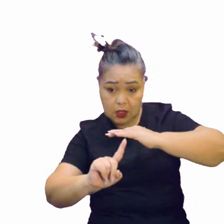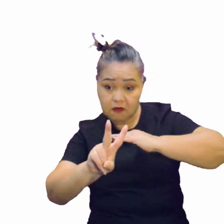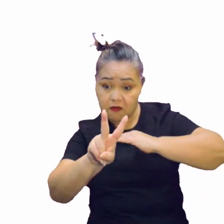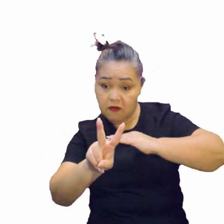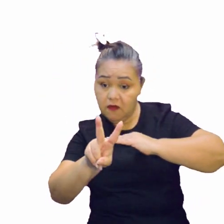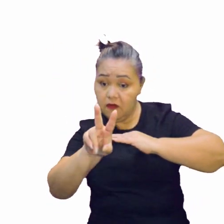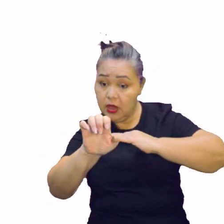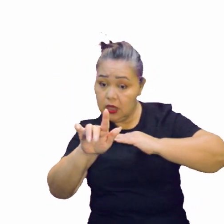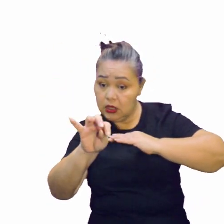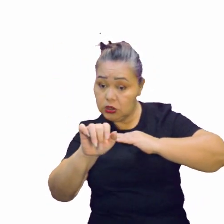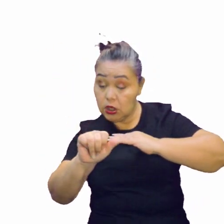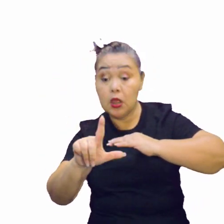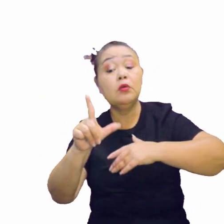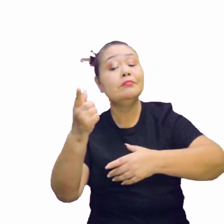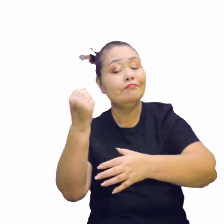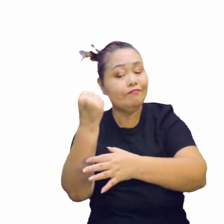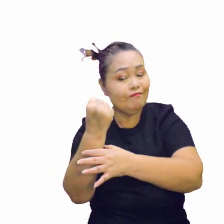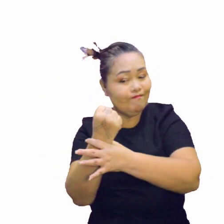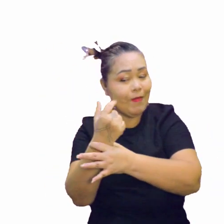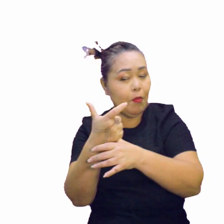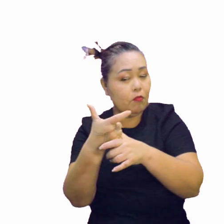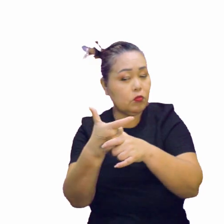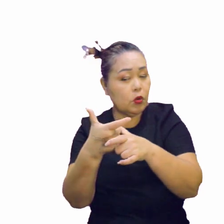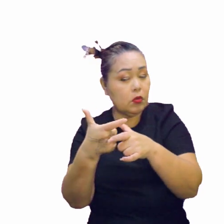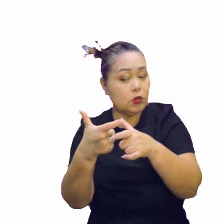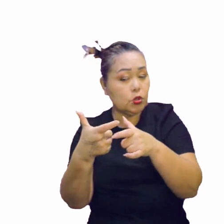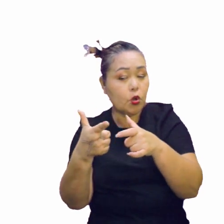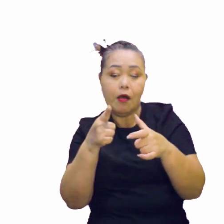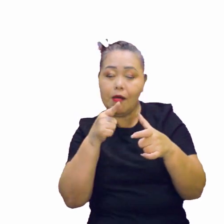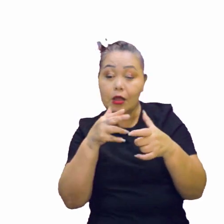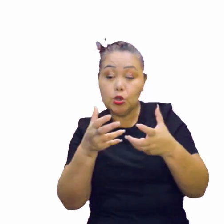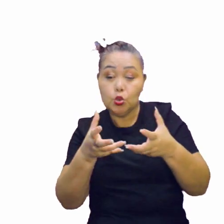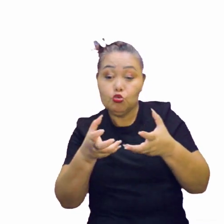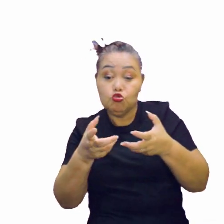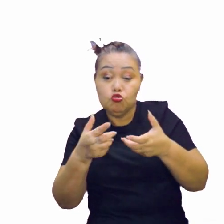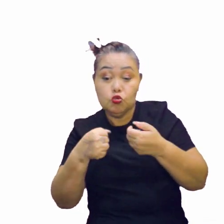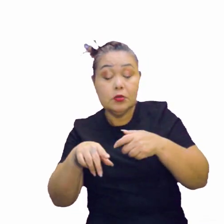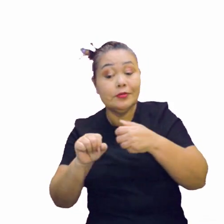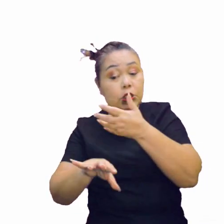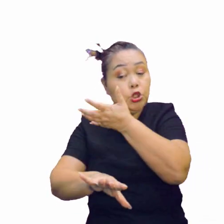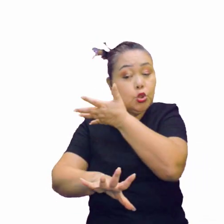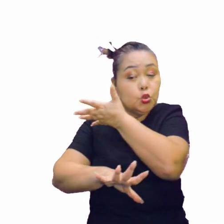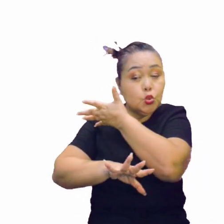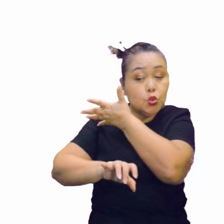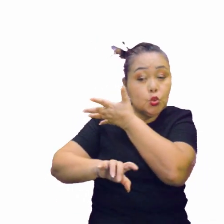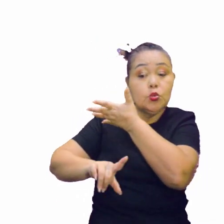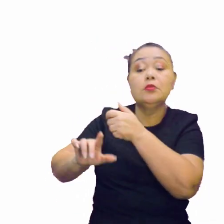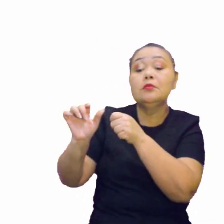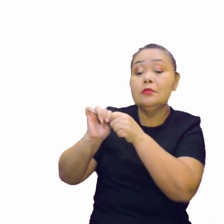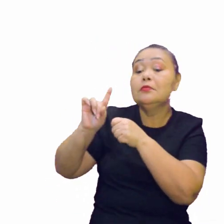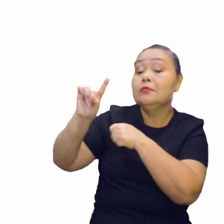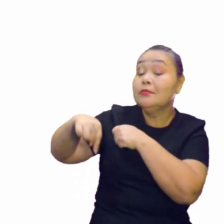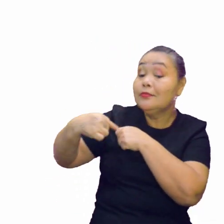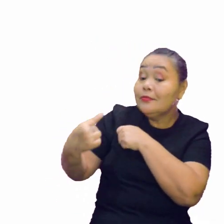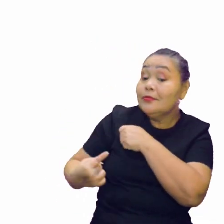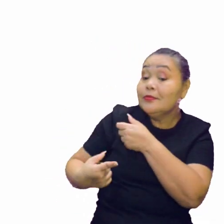que garantir que vai aumentar a demanda, não tenho? Claro que vai aumentar a demanda. Mas aí como é que eu vou conseguir manter